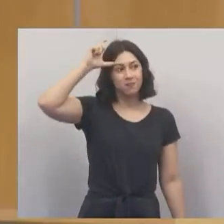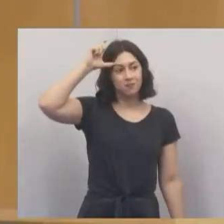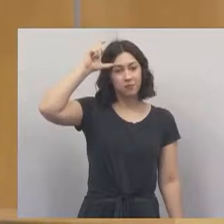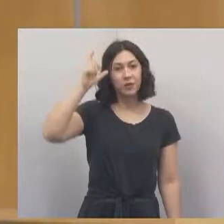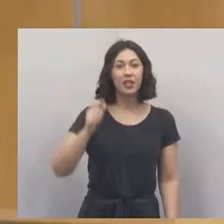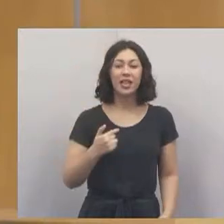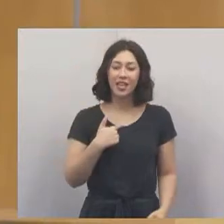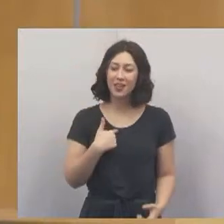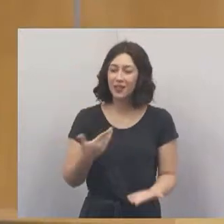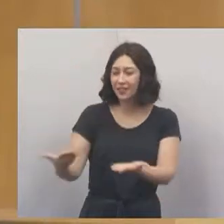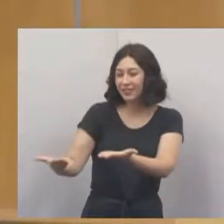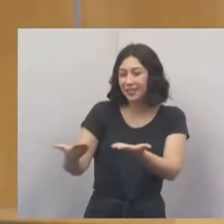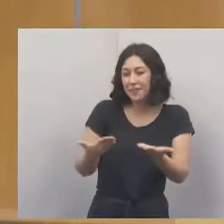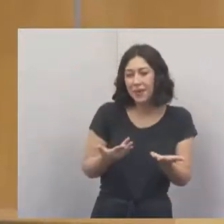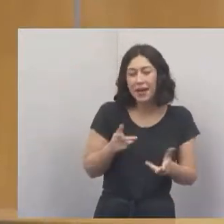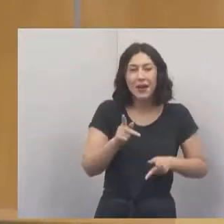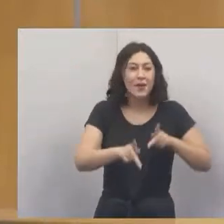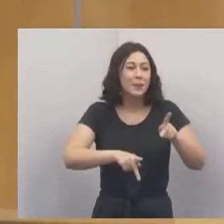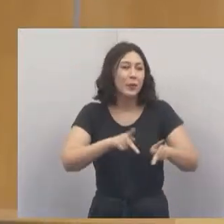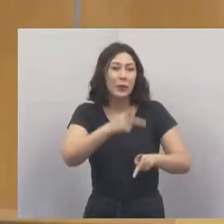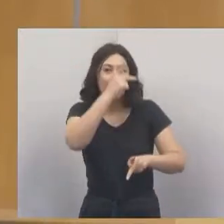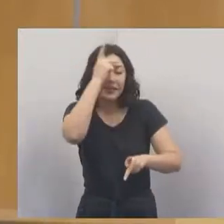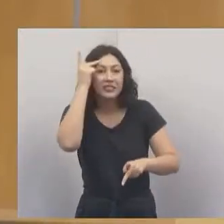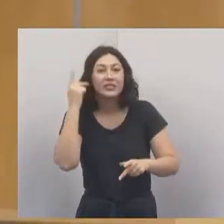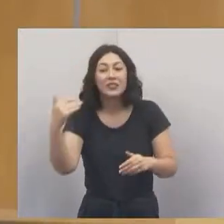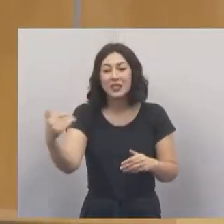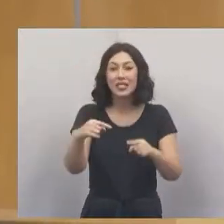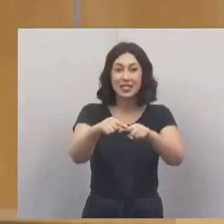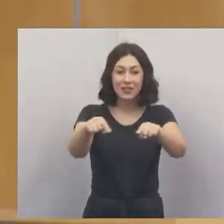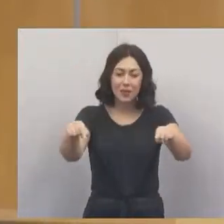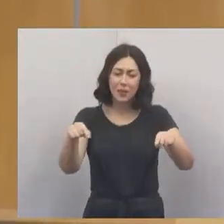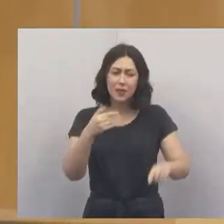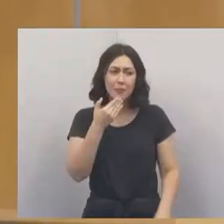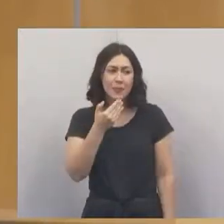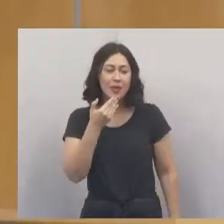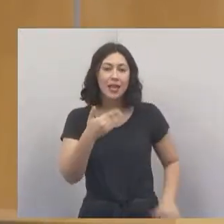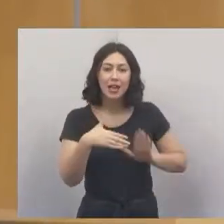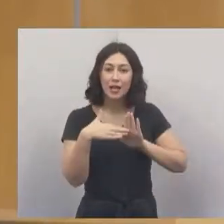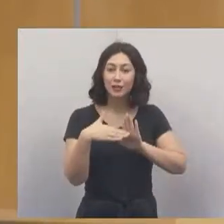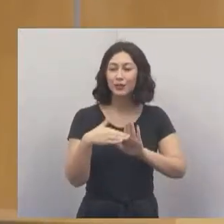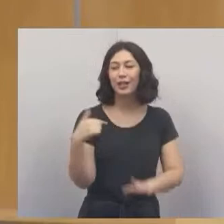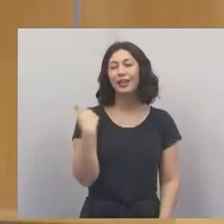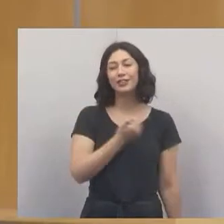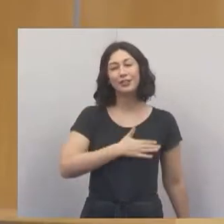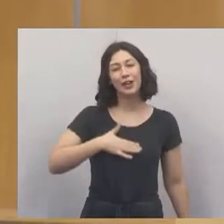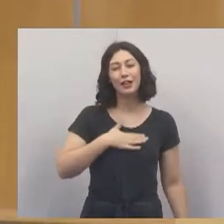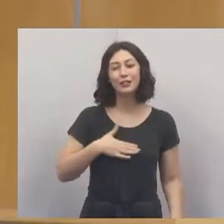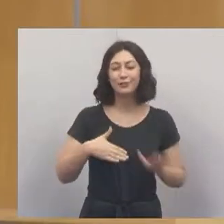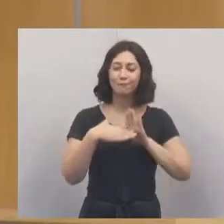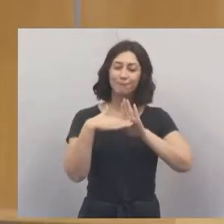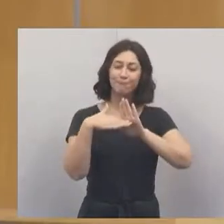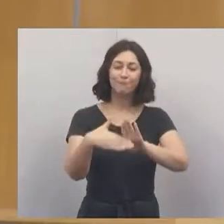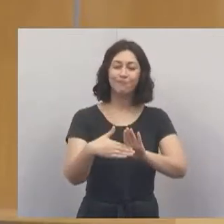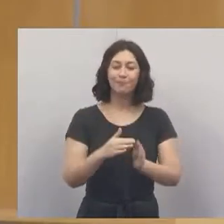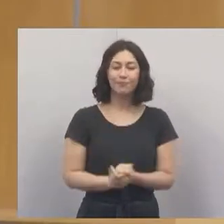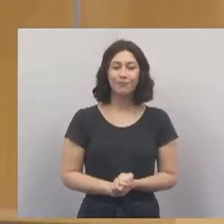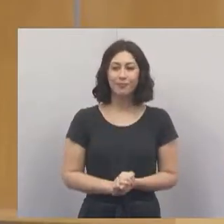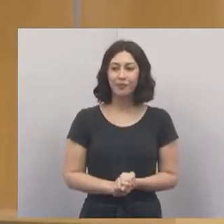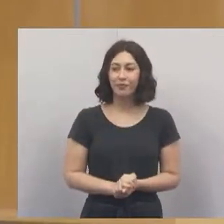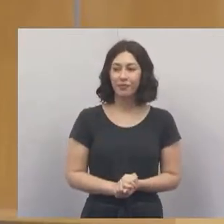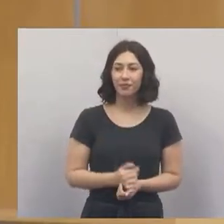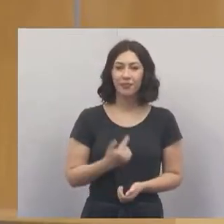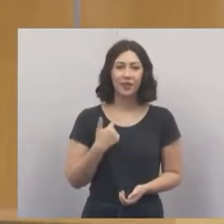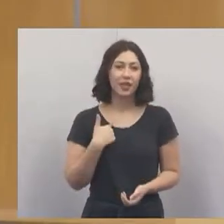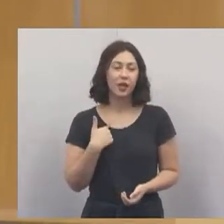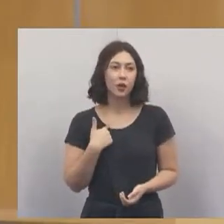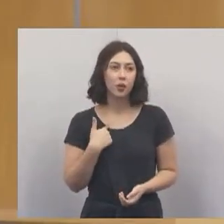só de atender o público, as pessoas que entram no gabinete pedindo ajuda para a gente, é um prazer a gente estar ajudando eles. Eu não corro